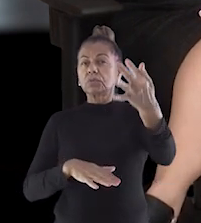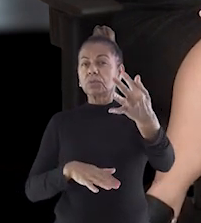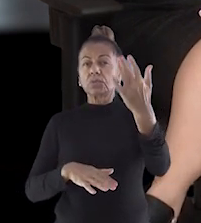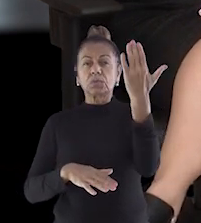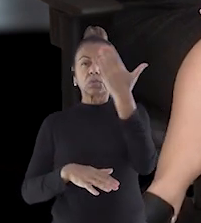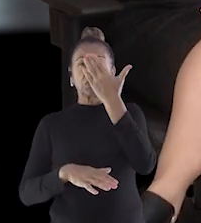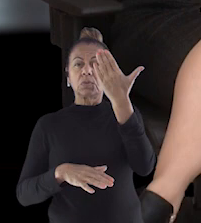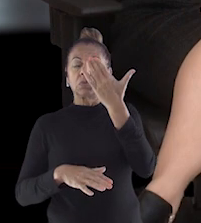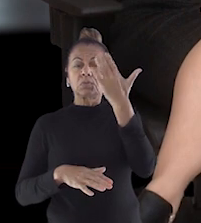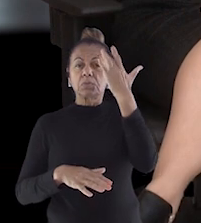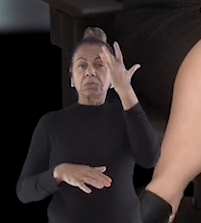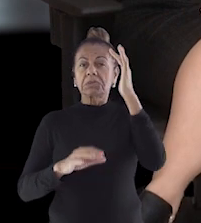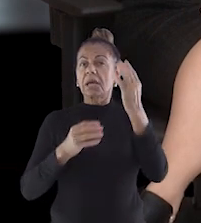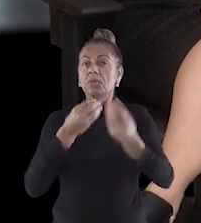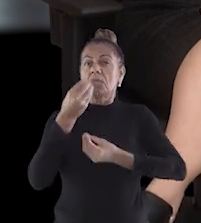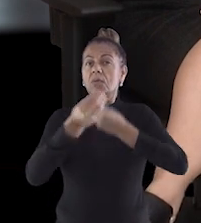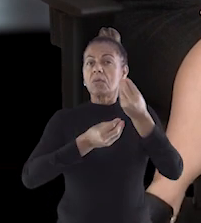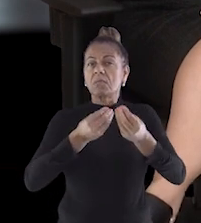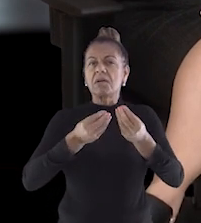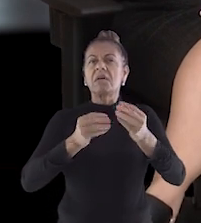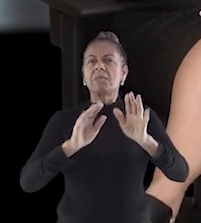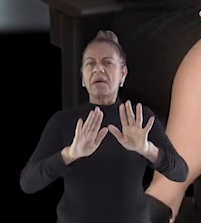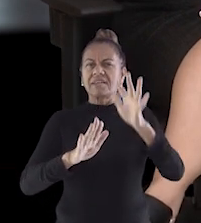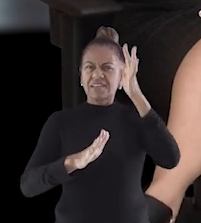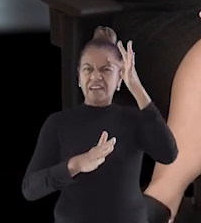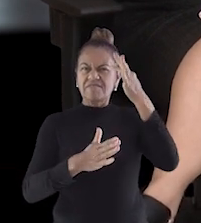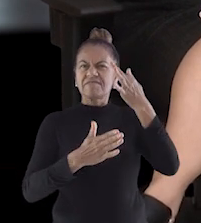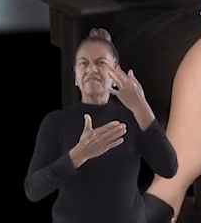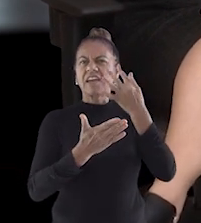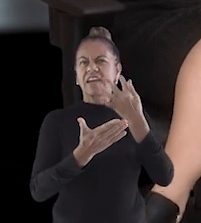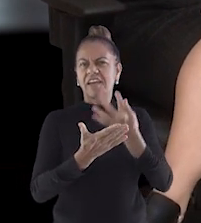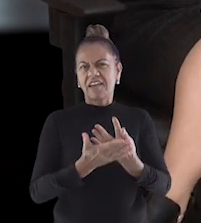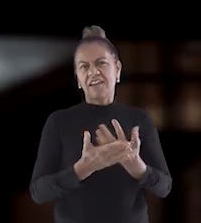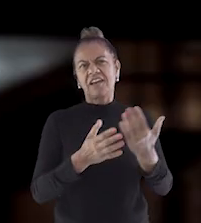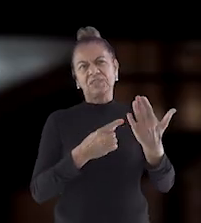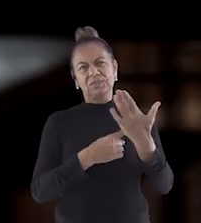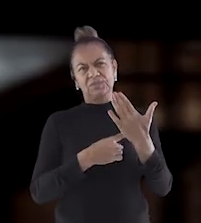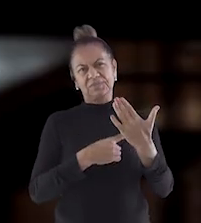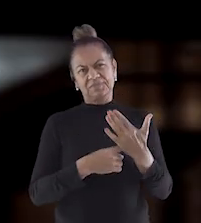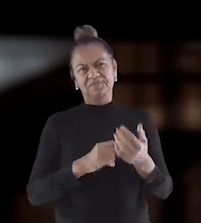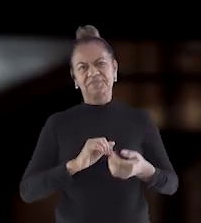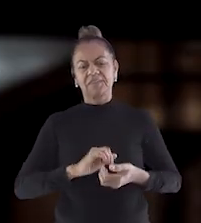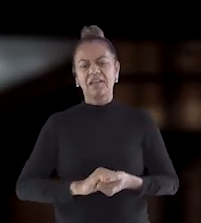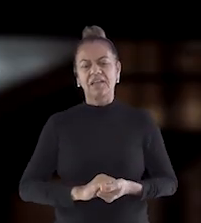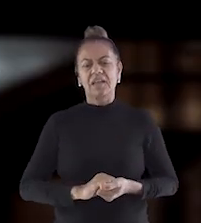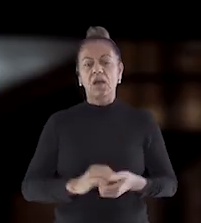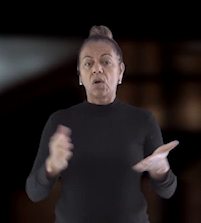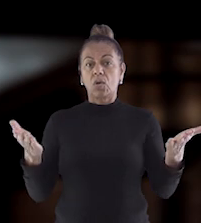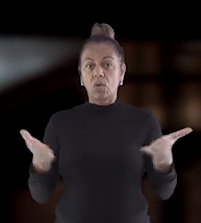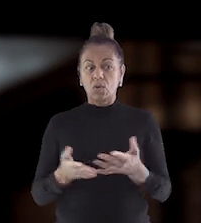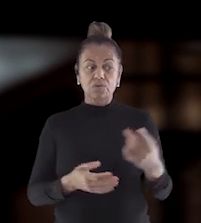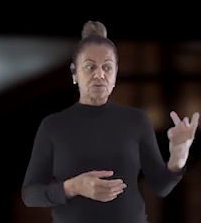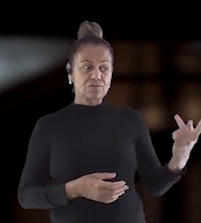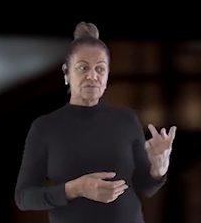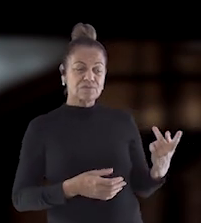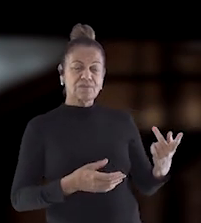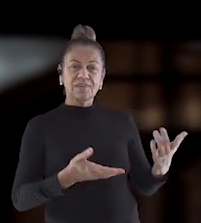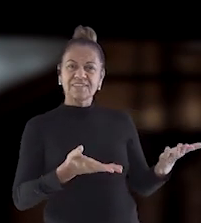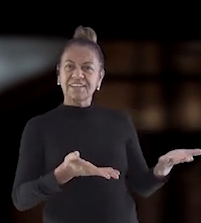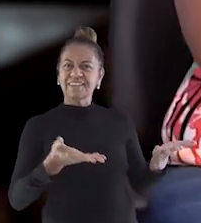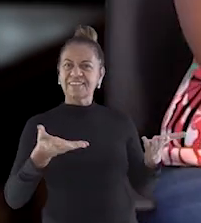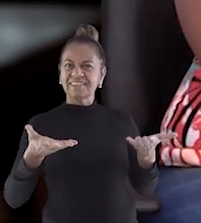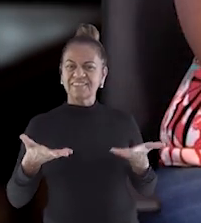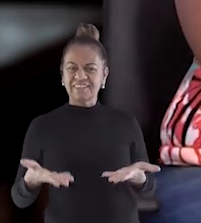incrível, ver o invisível e realizar o impossível. Hoje recebemos o casal Tânia